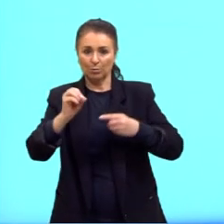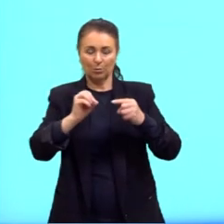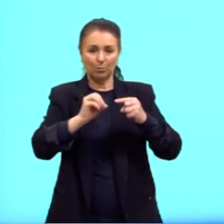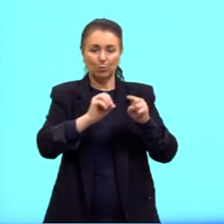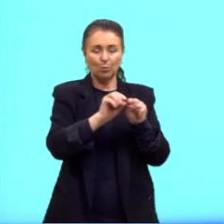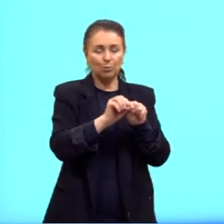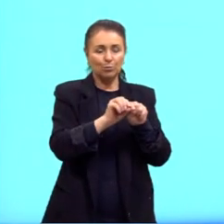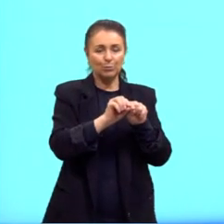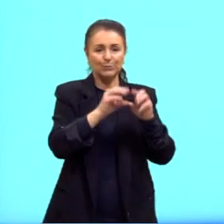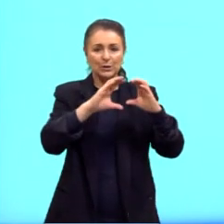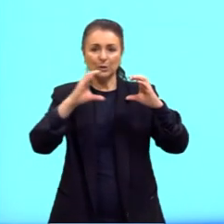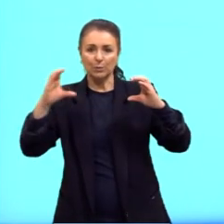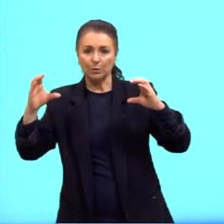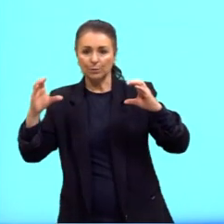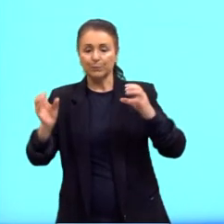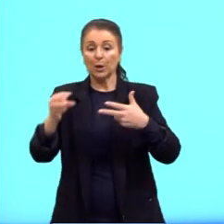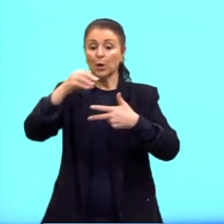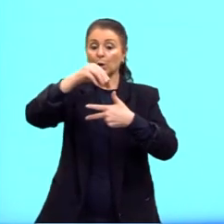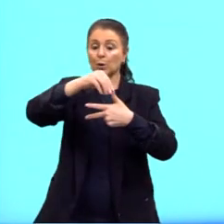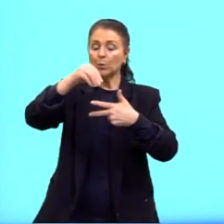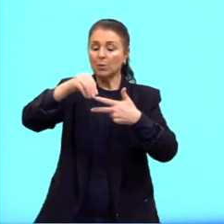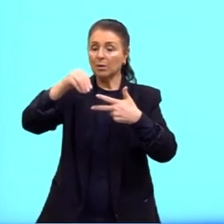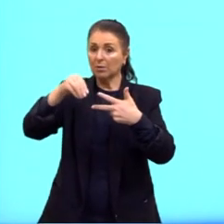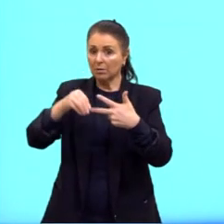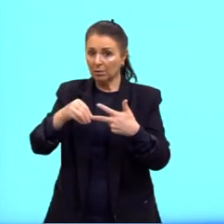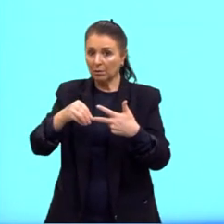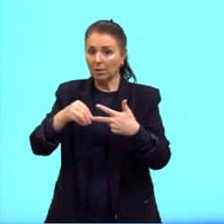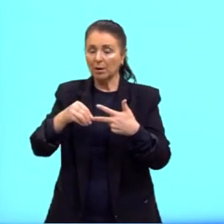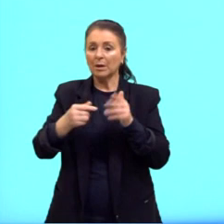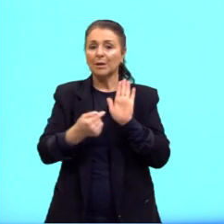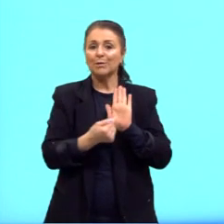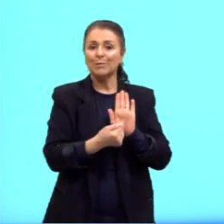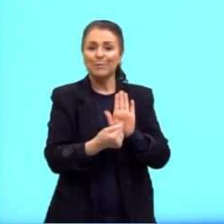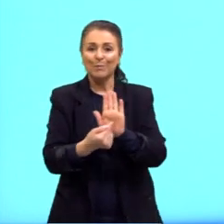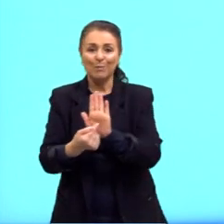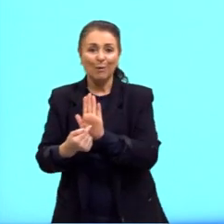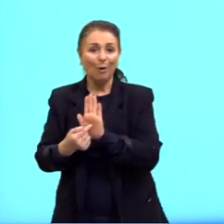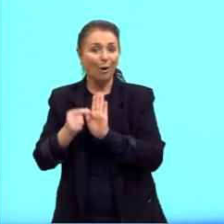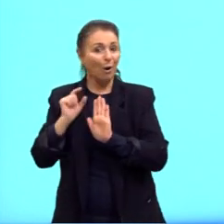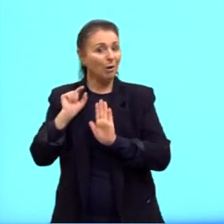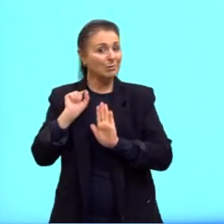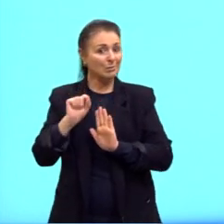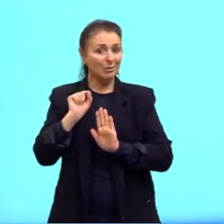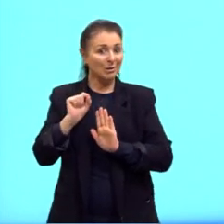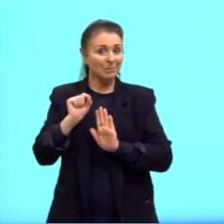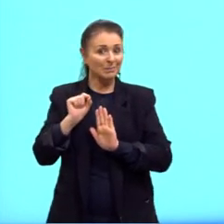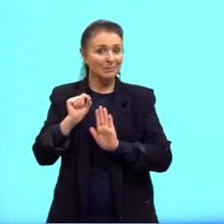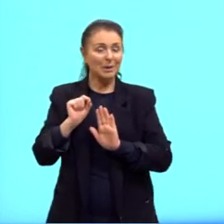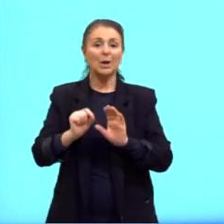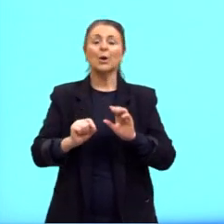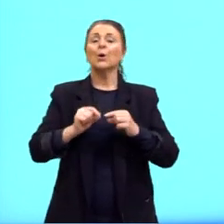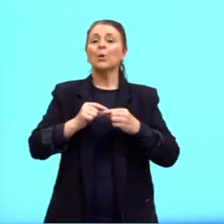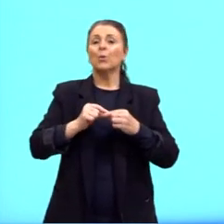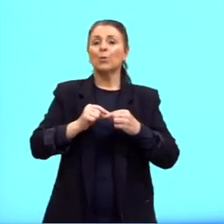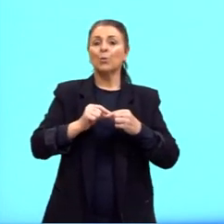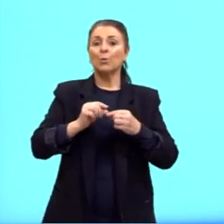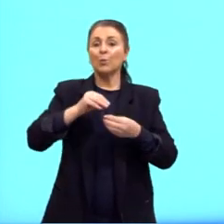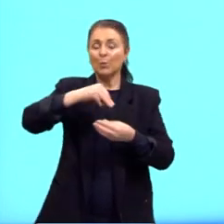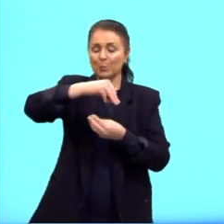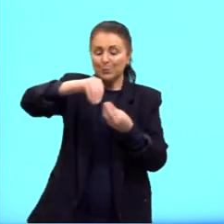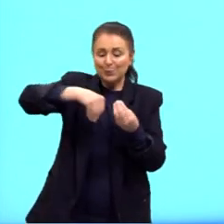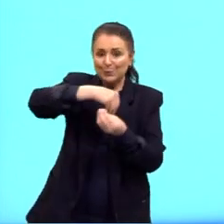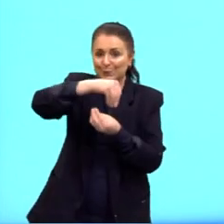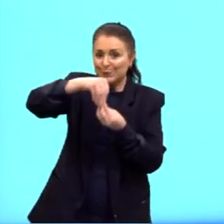e o Enem ele gosta muito né de apresentar a justamente o circuito misto é associação mista